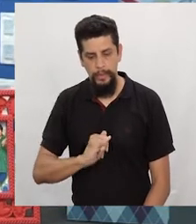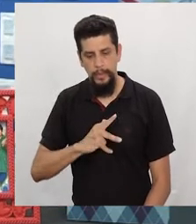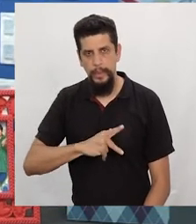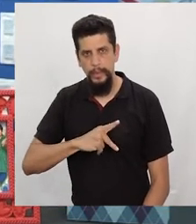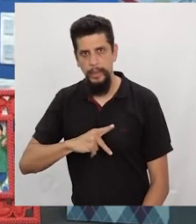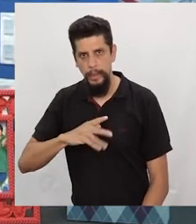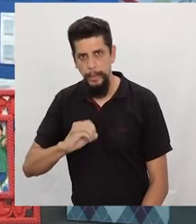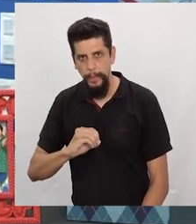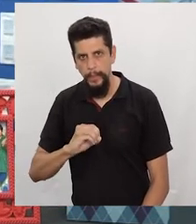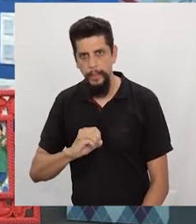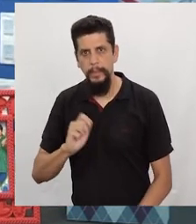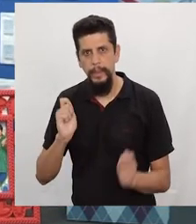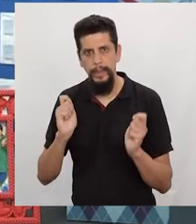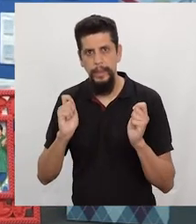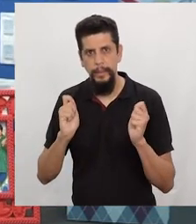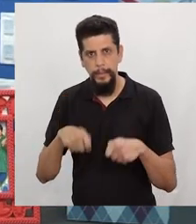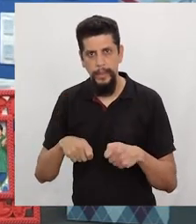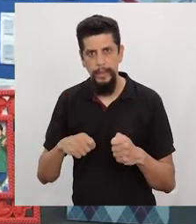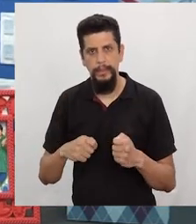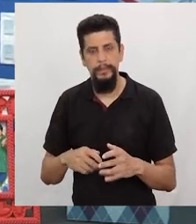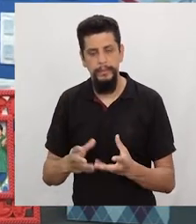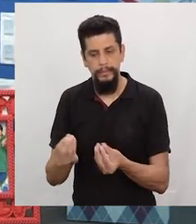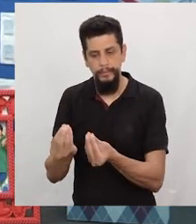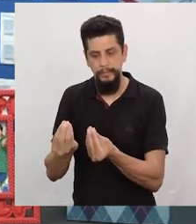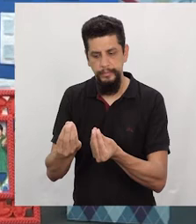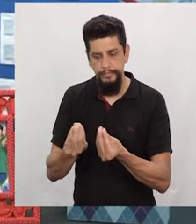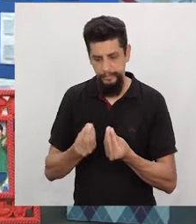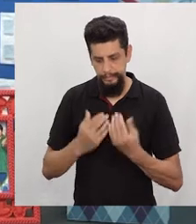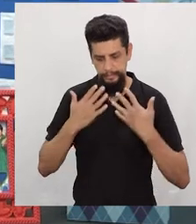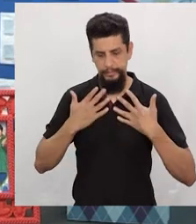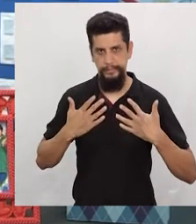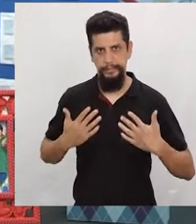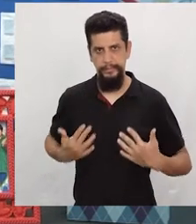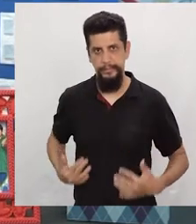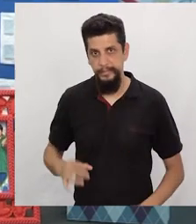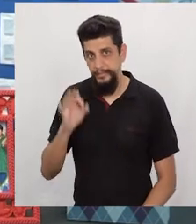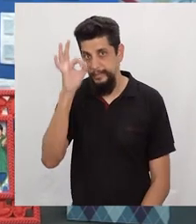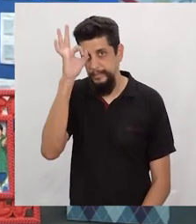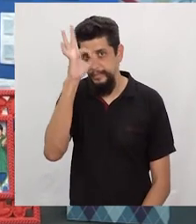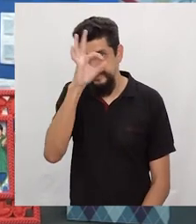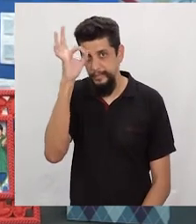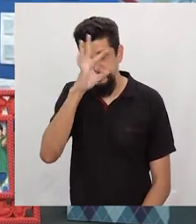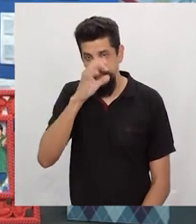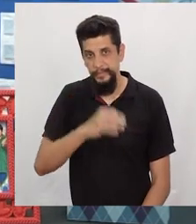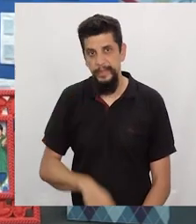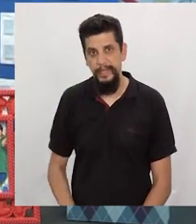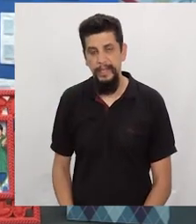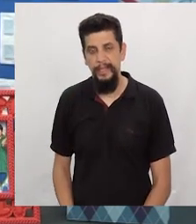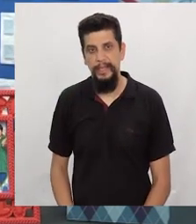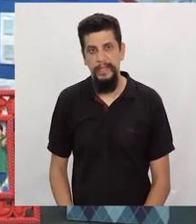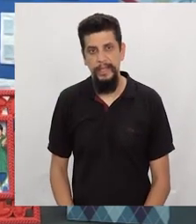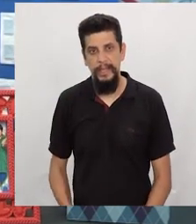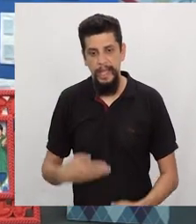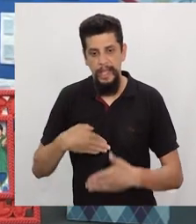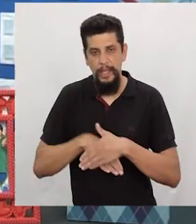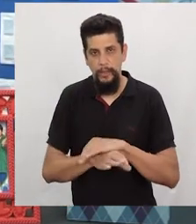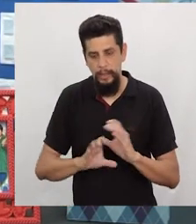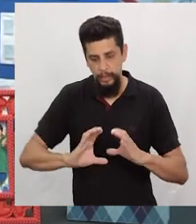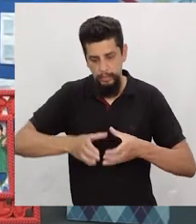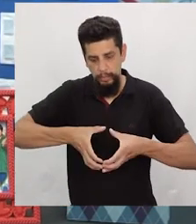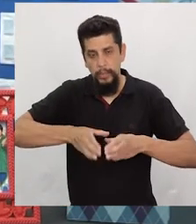pôde herdar a capa verde do detetive Tom. Finalmente ele entrou para o